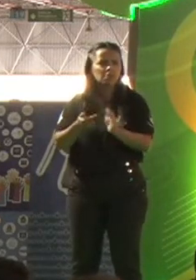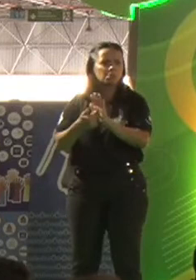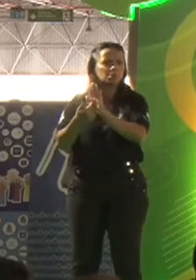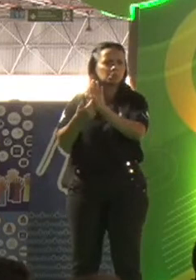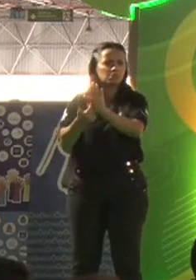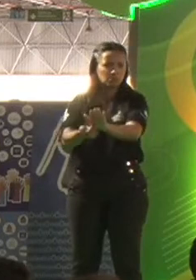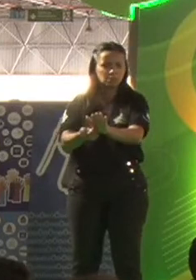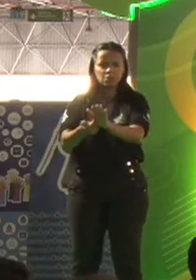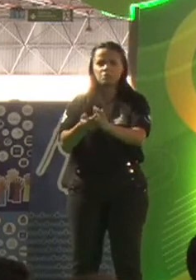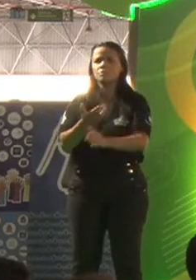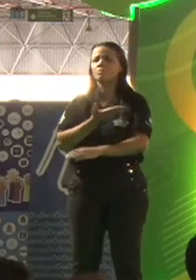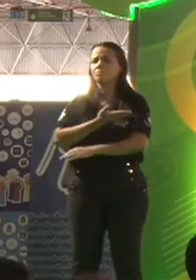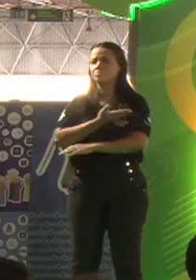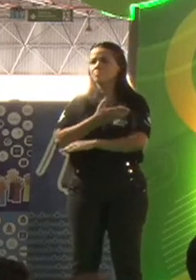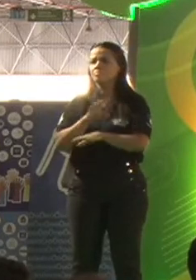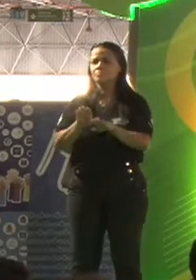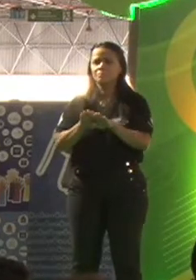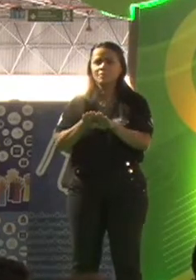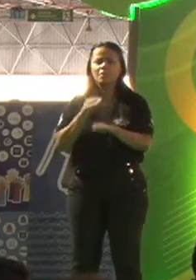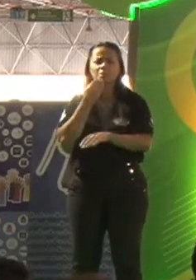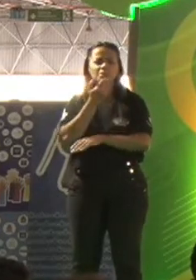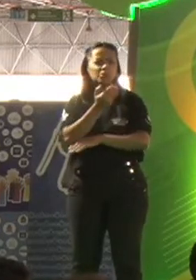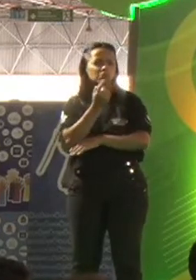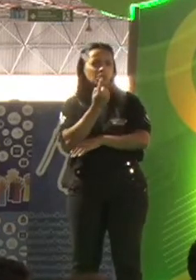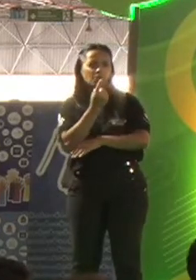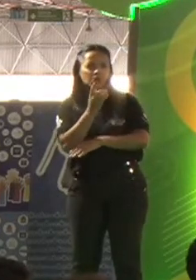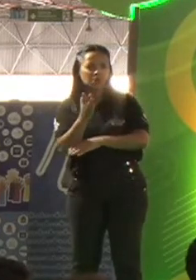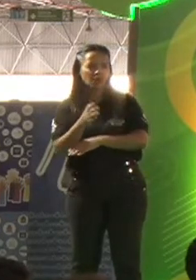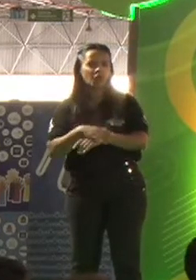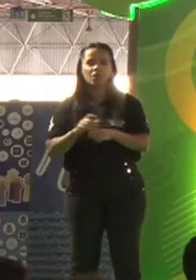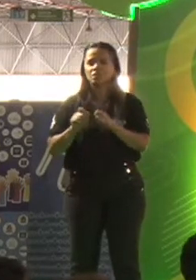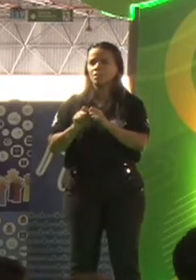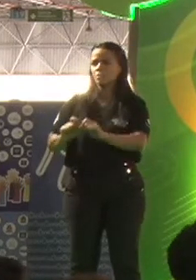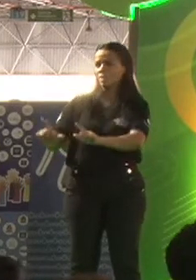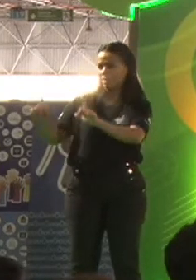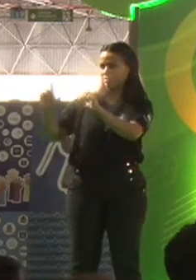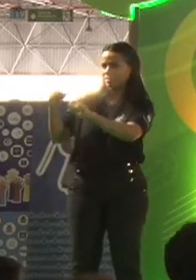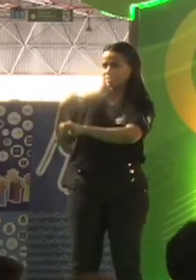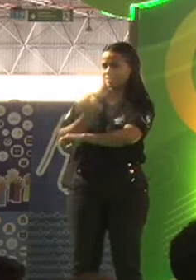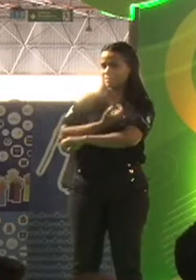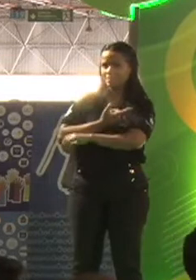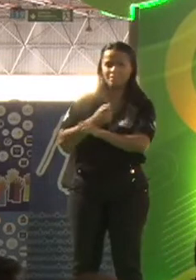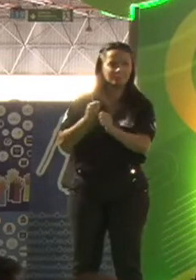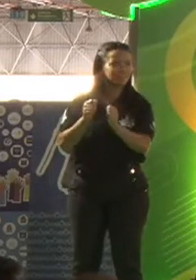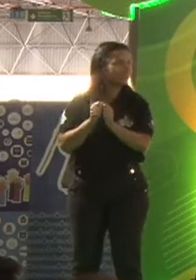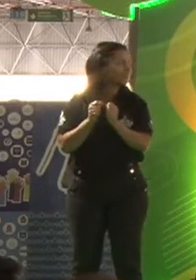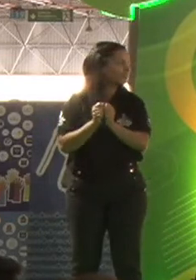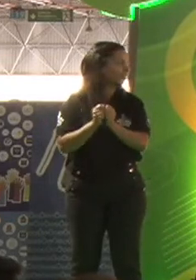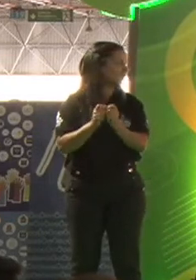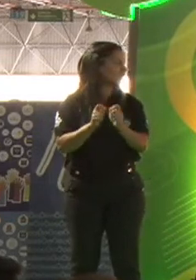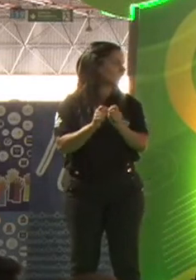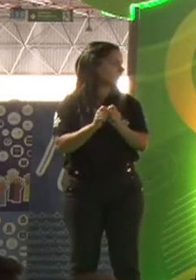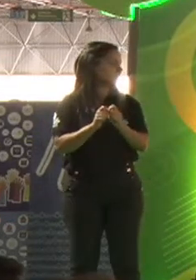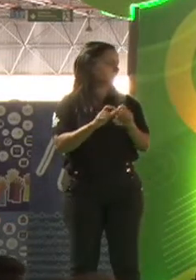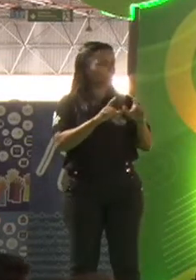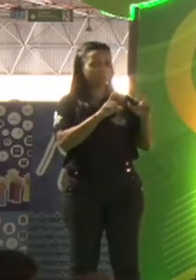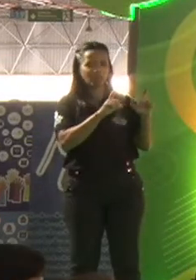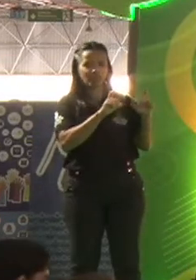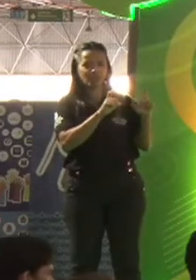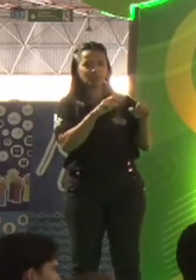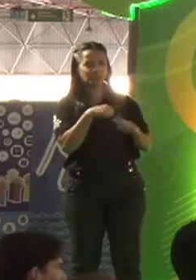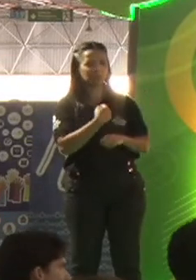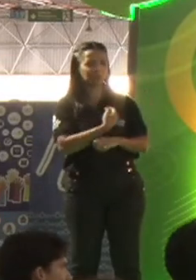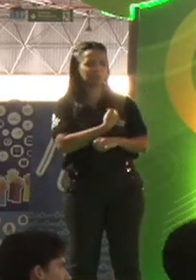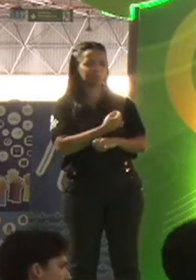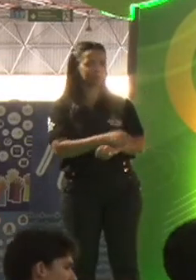pessoal Deixa eu fazer um pedido para vocês vocês tira uma foto com a gente isso não quer falar vamos pro